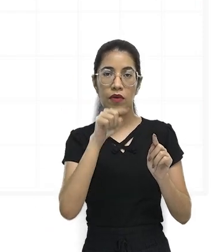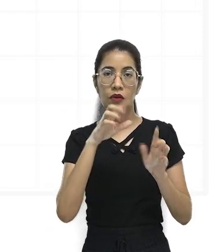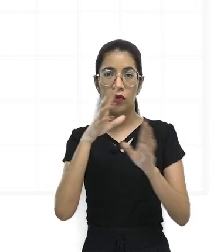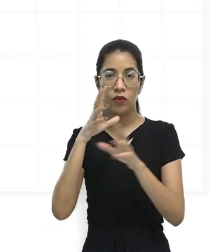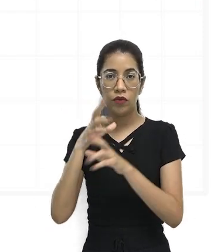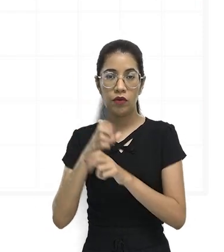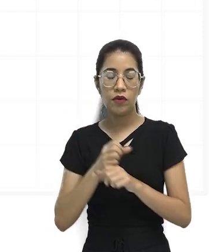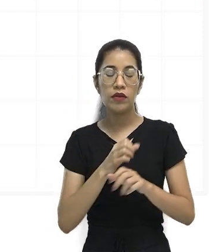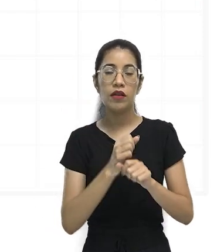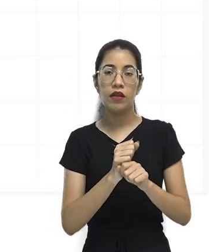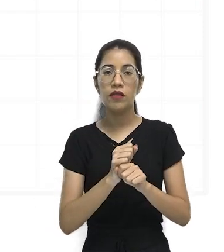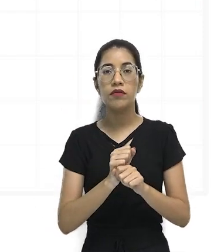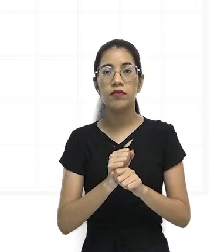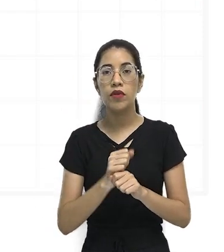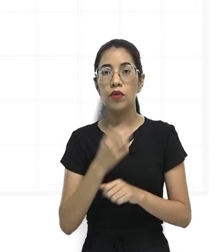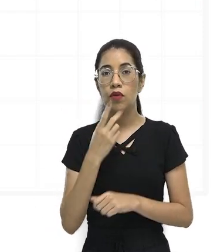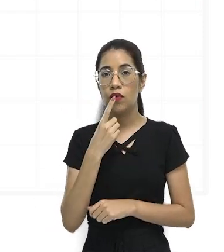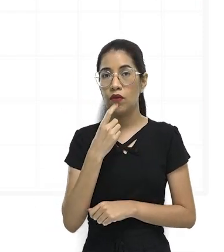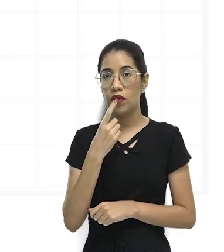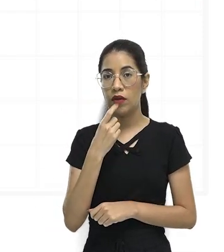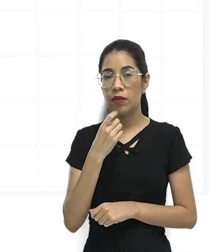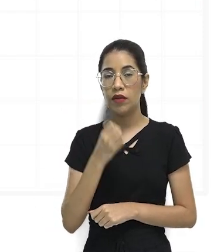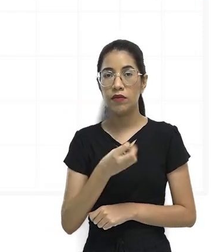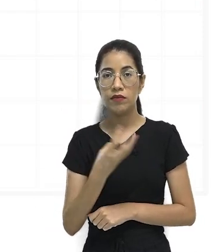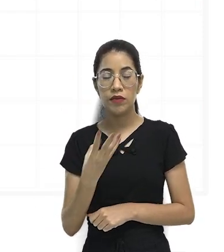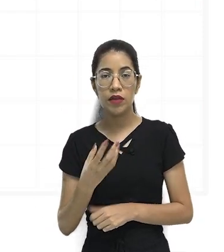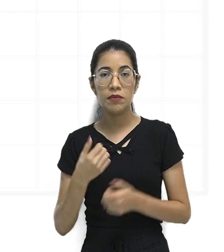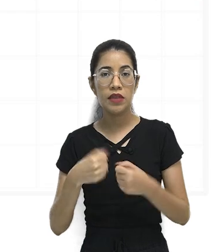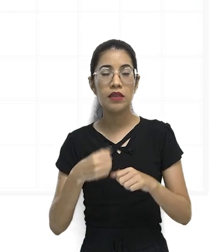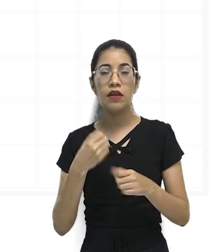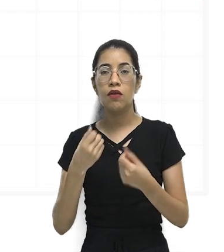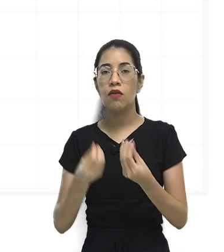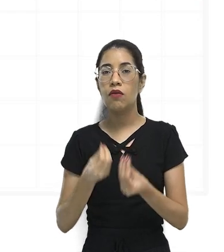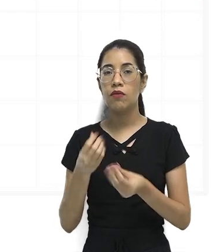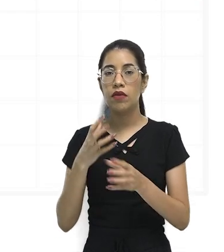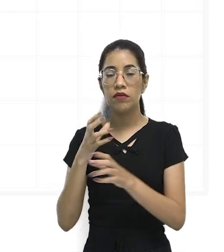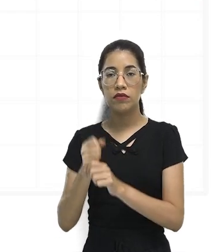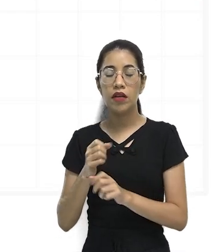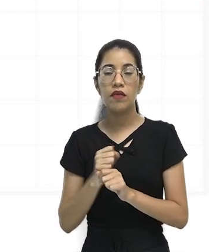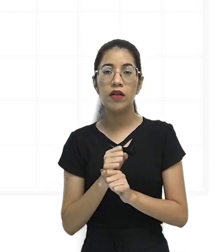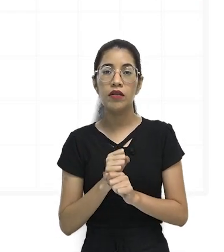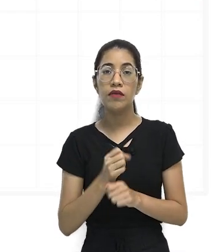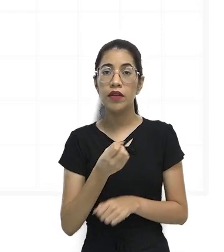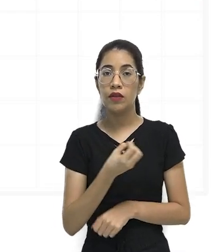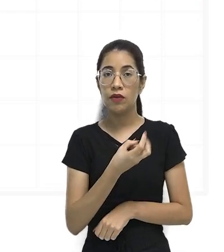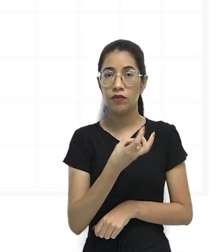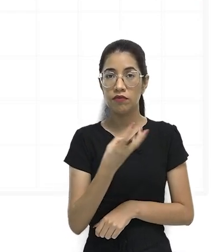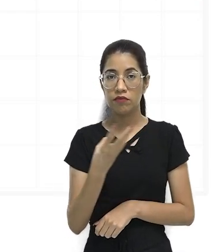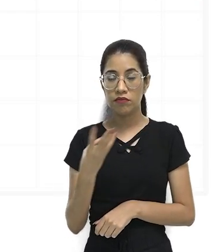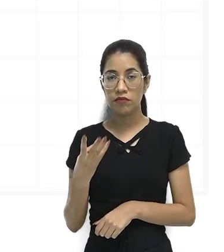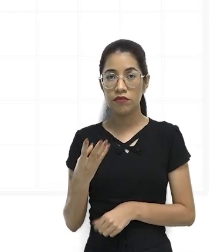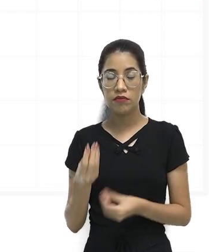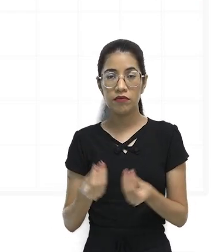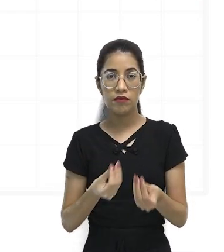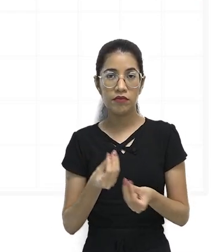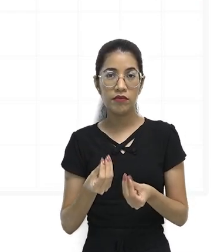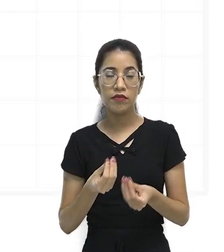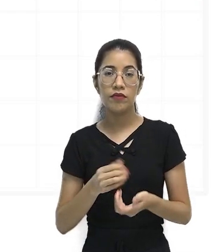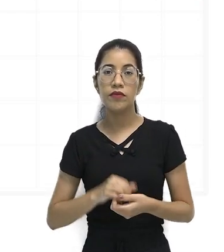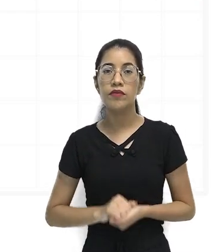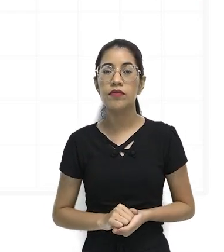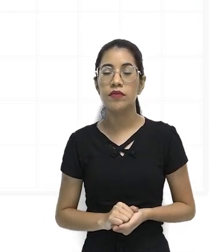toda essa parte vermelha, o que a gente tem que fazer? É só contar, né, pessoal? Vamos